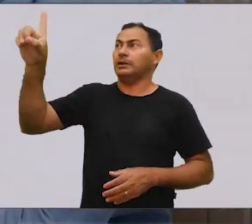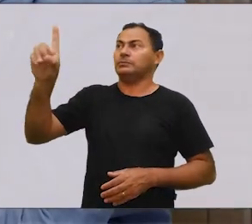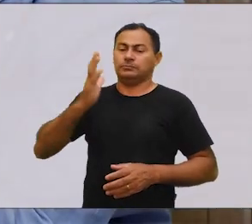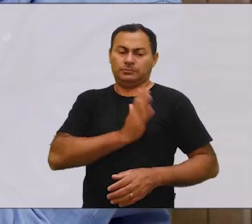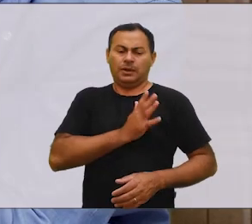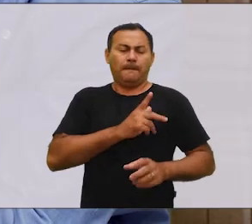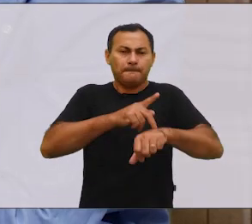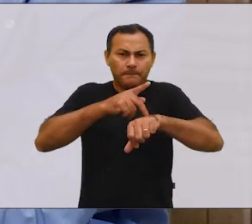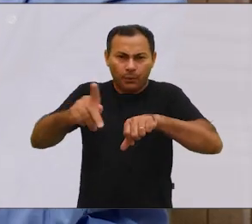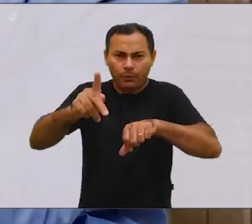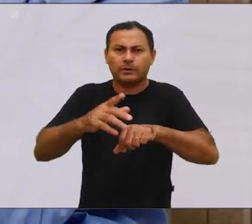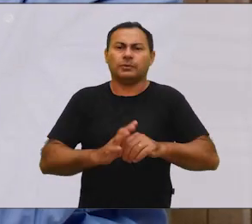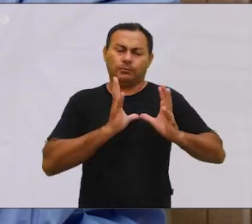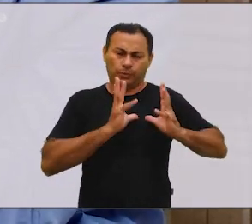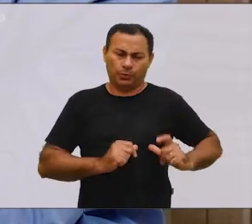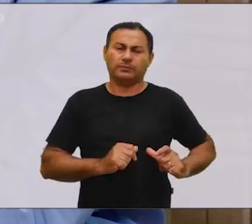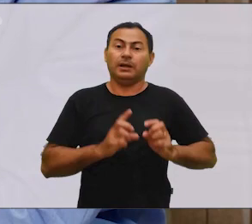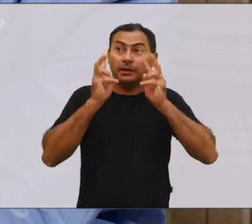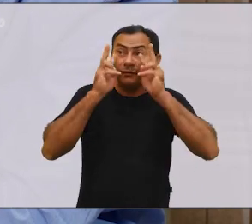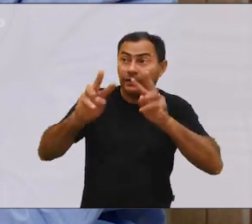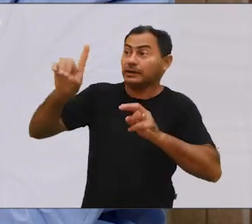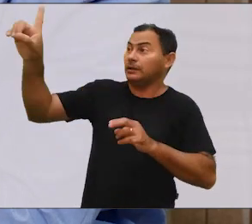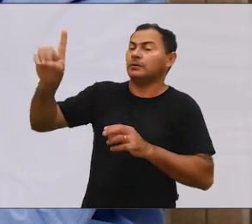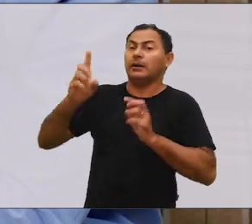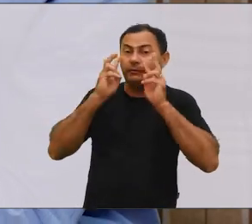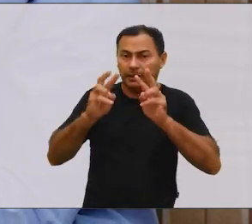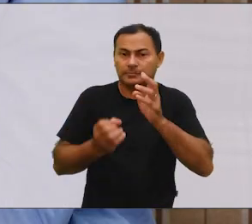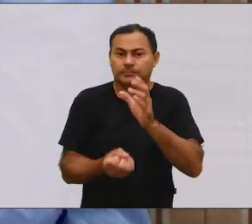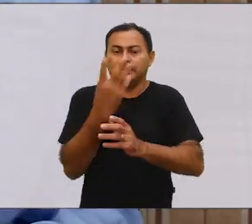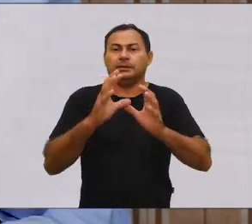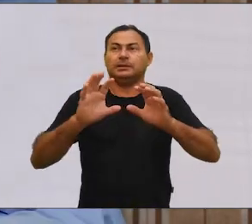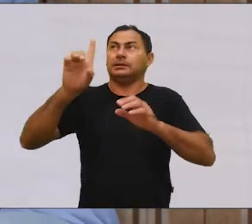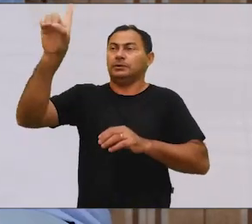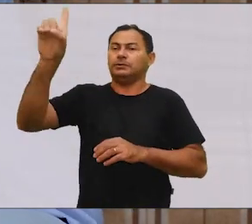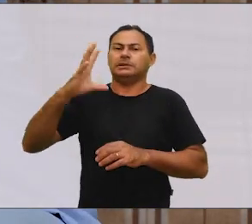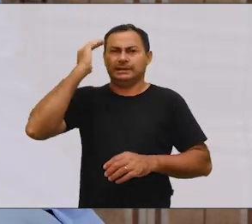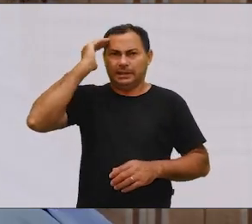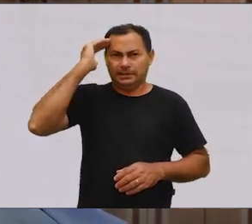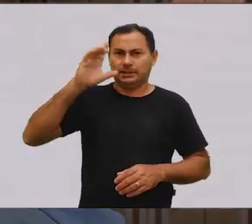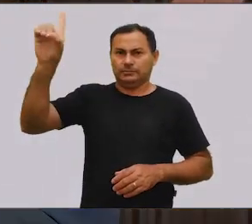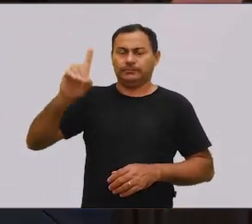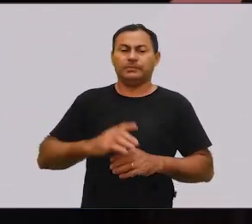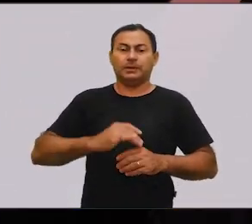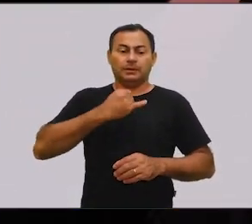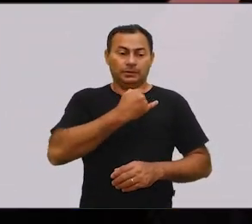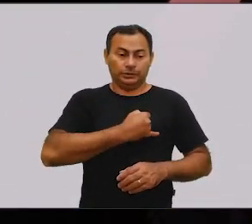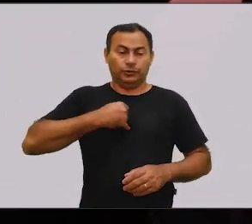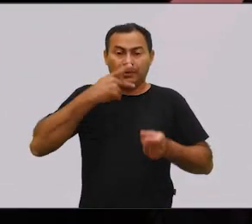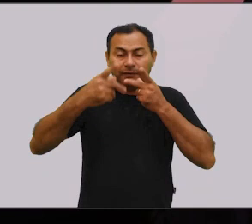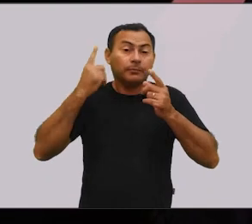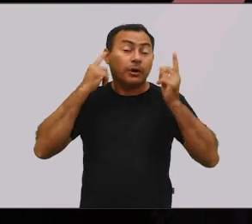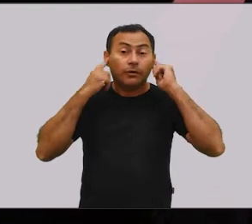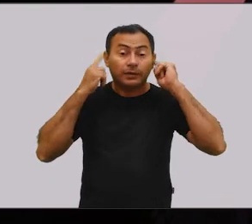Deus e com o coração puro, estes veem a Deus, veem a obra de Deus, compreendem Deus. Jó disse: